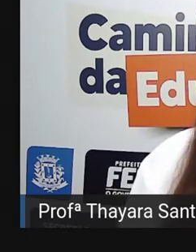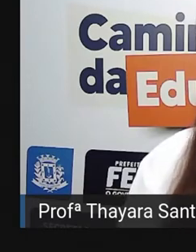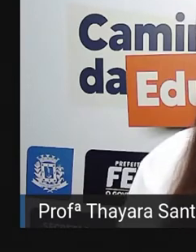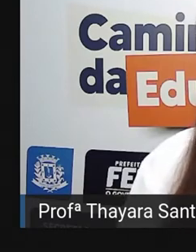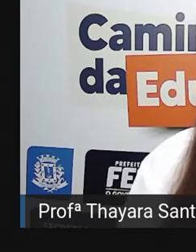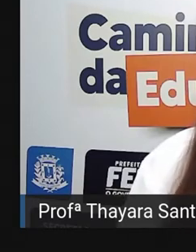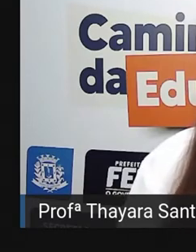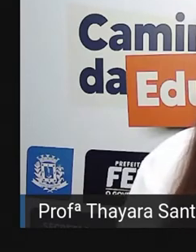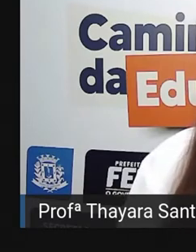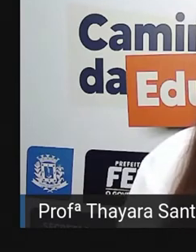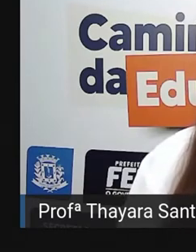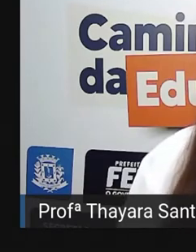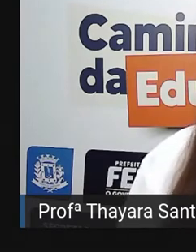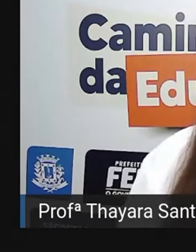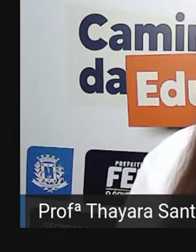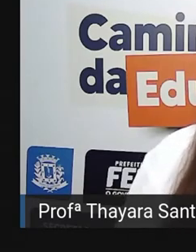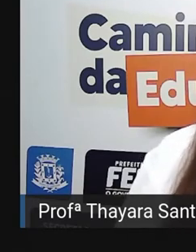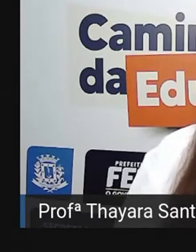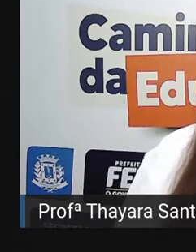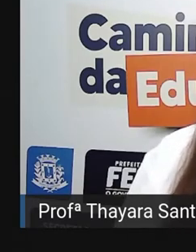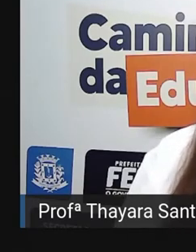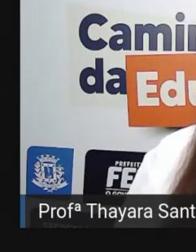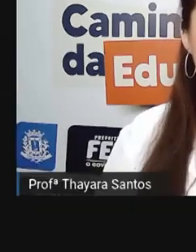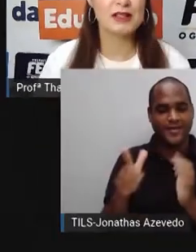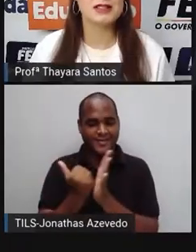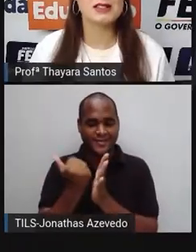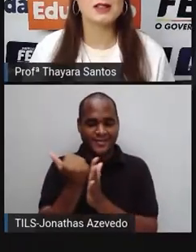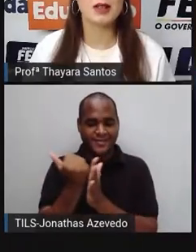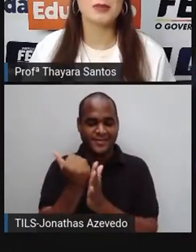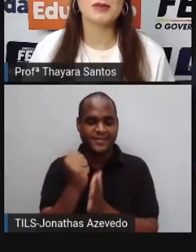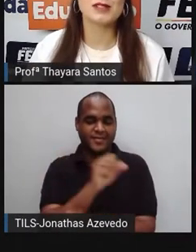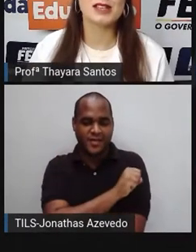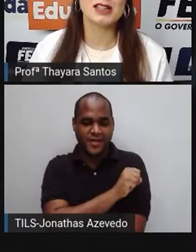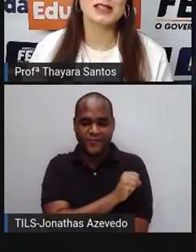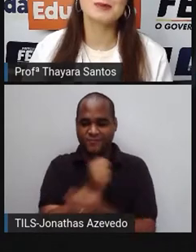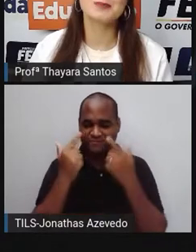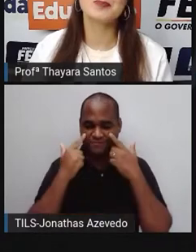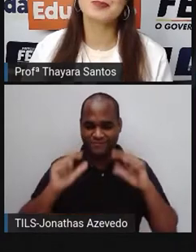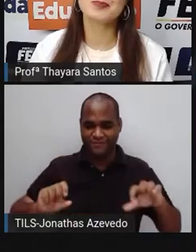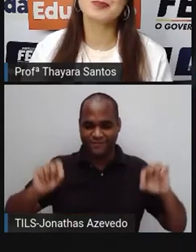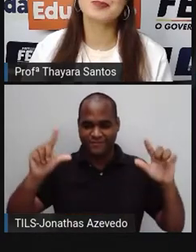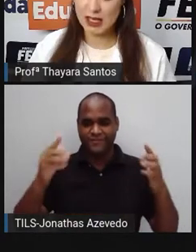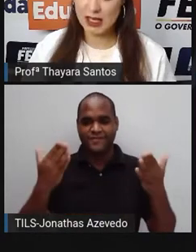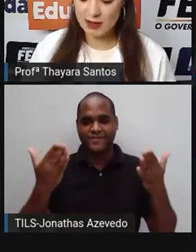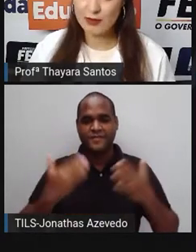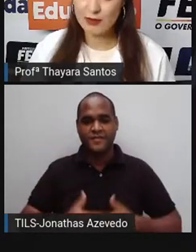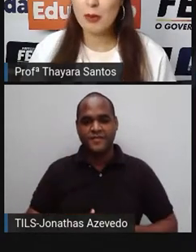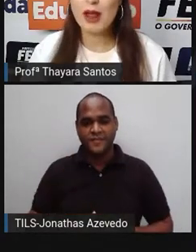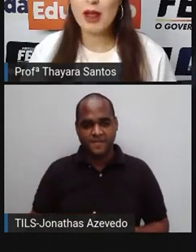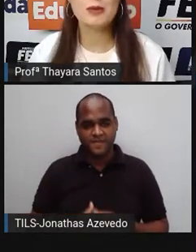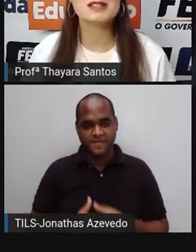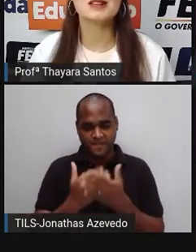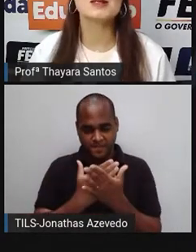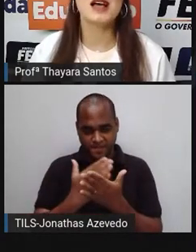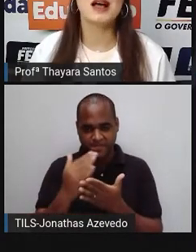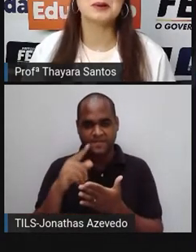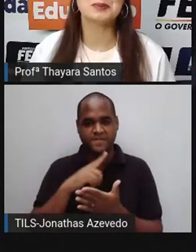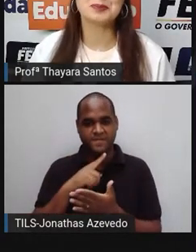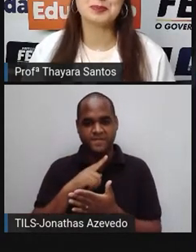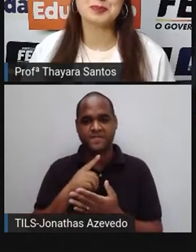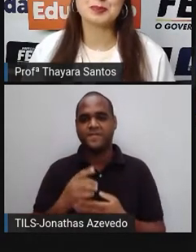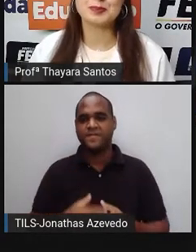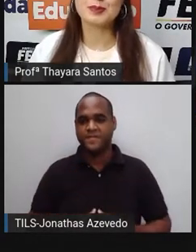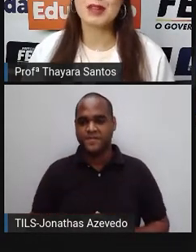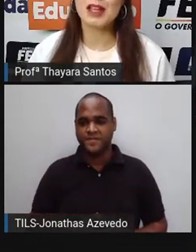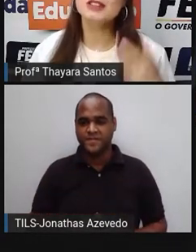lá começar mais uma aula de ciências do 8º ano colocar minha apresentação aqui para vocês e vamos lá começar a nossa